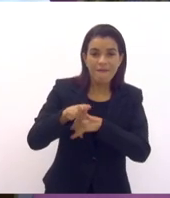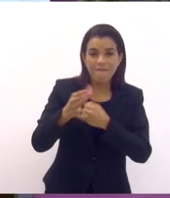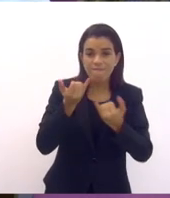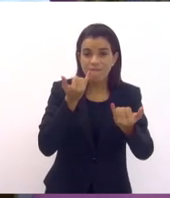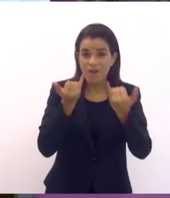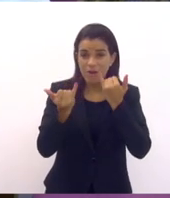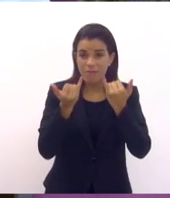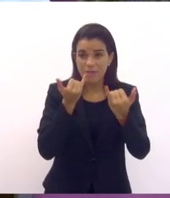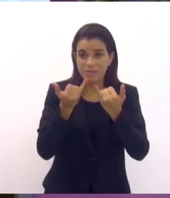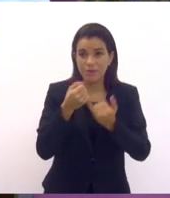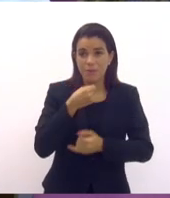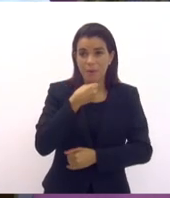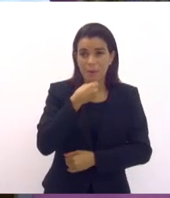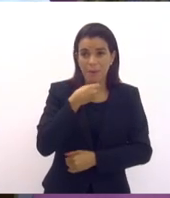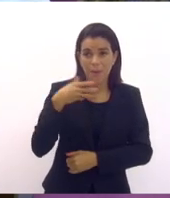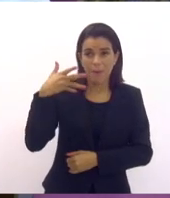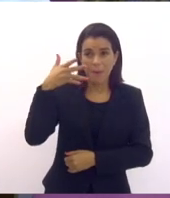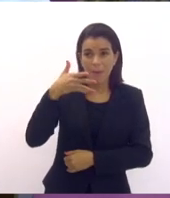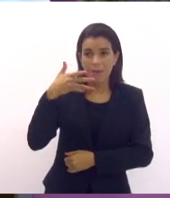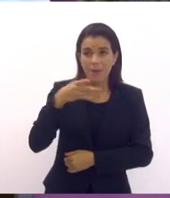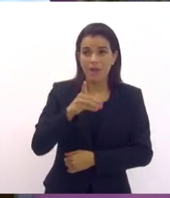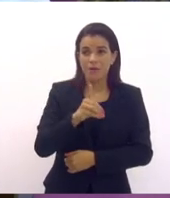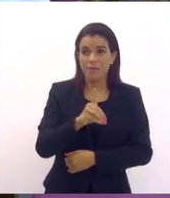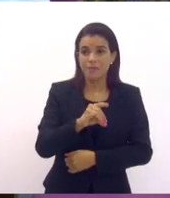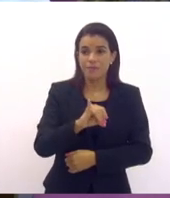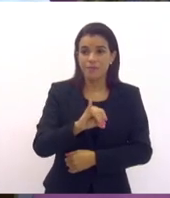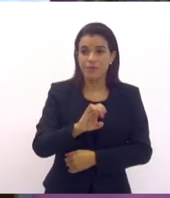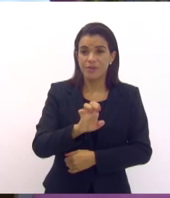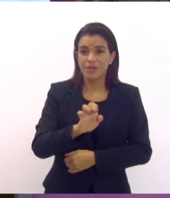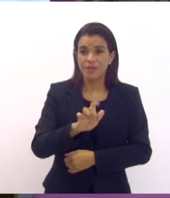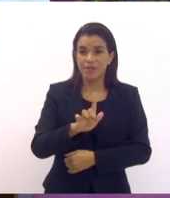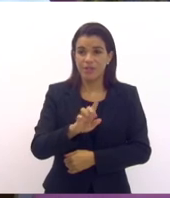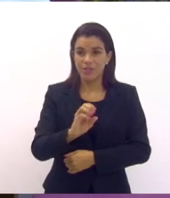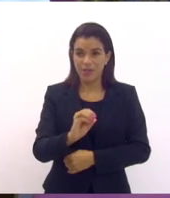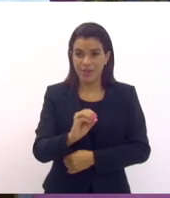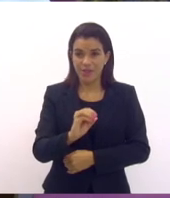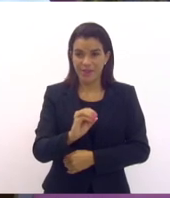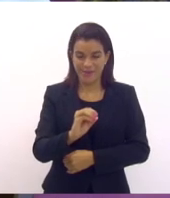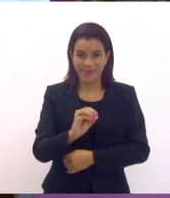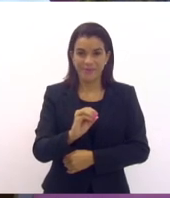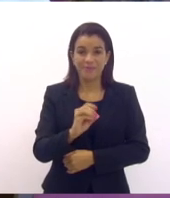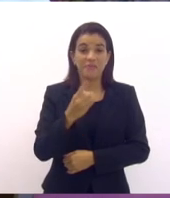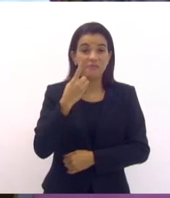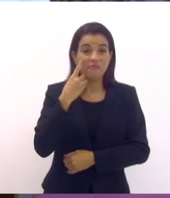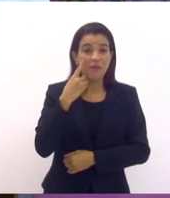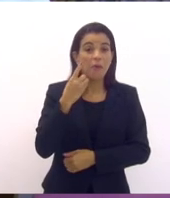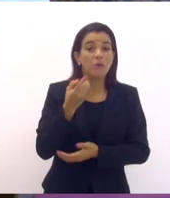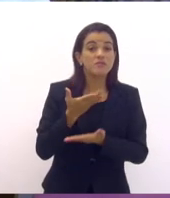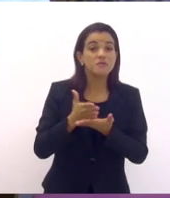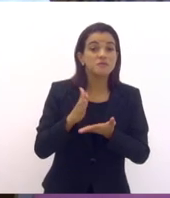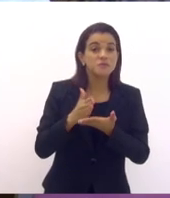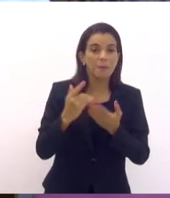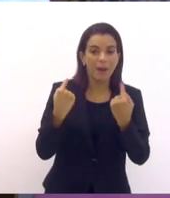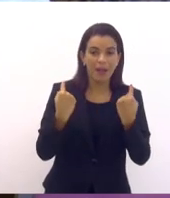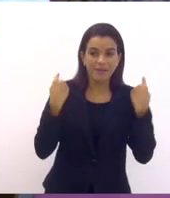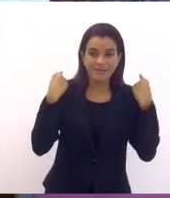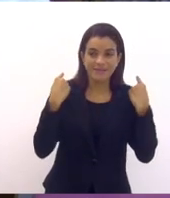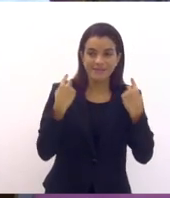Diego e vamos ver quando no final quantos vão sobrar aqui atrás tá bom então vamos